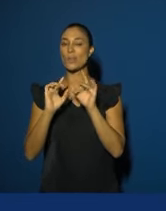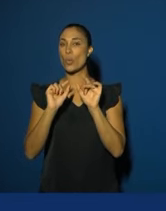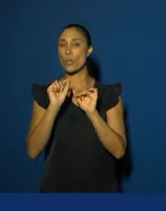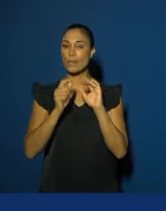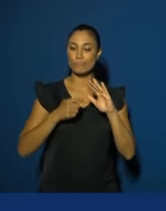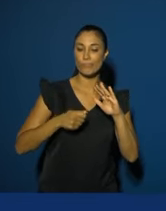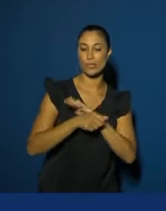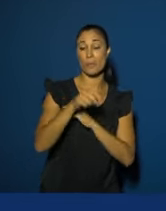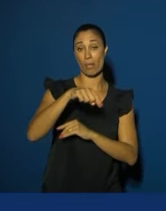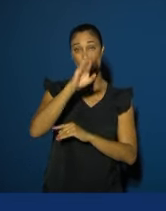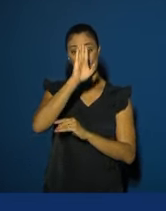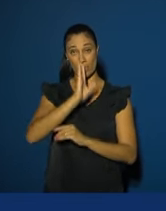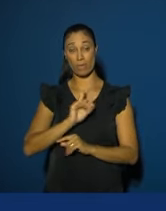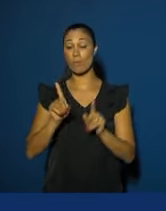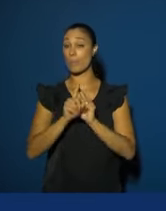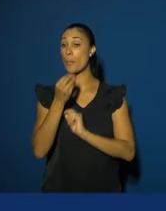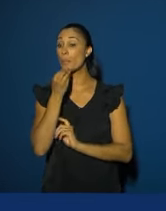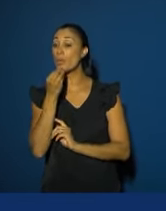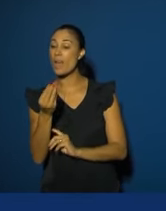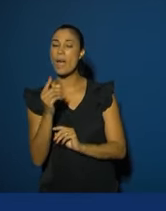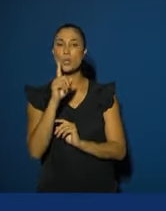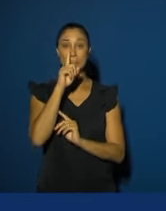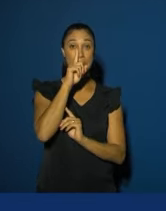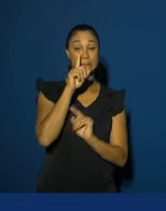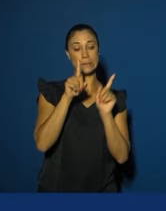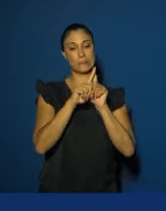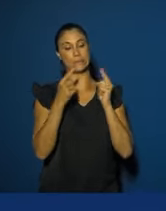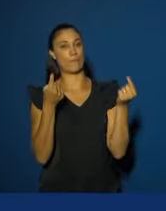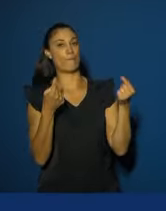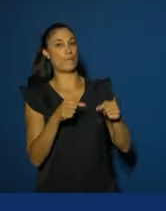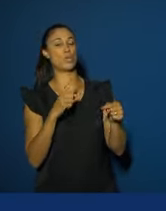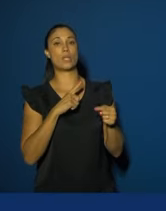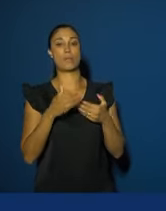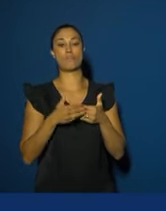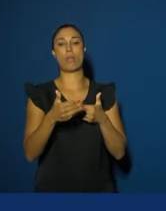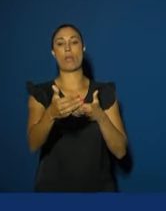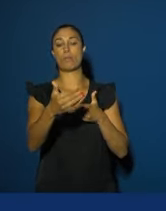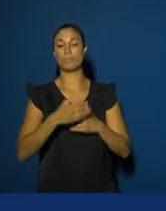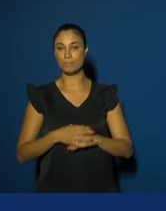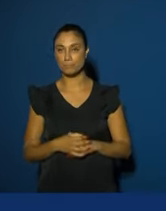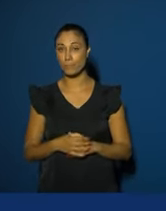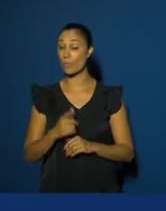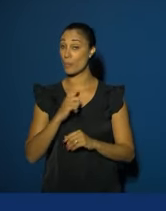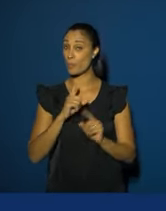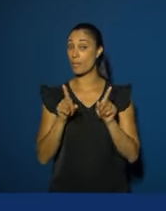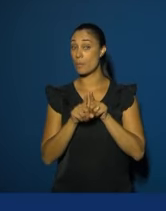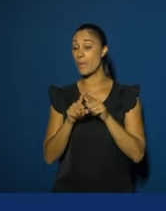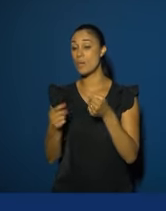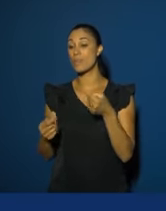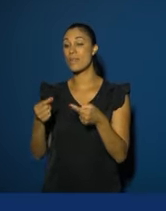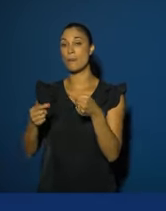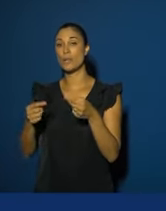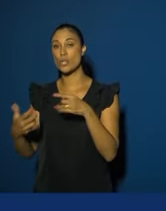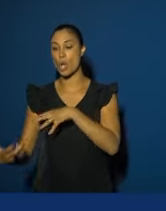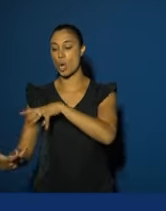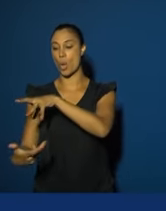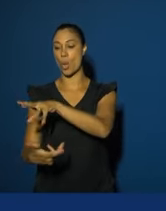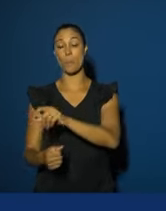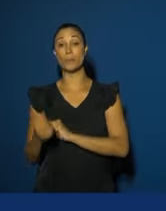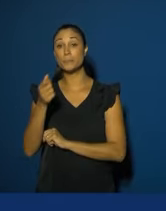Brasil as oportunidades os riscos os desafios vamos ter também um debate Global muito